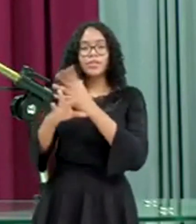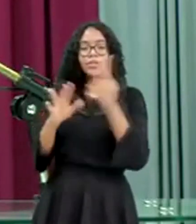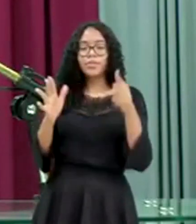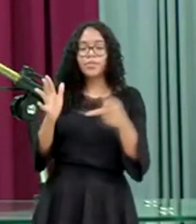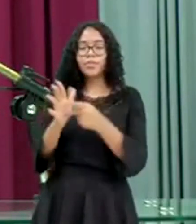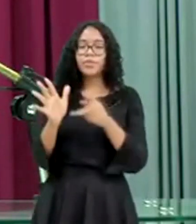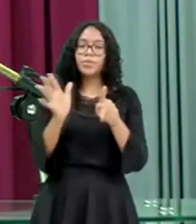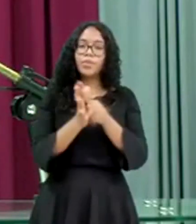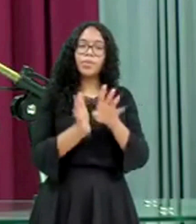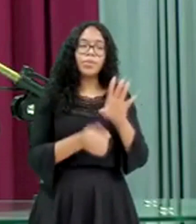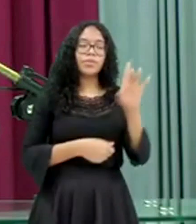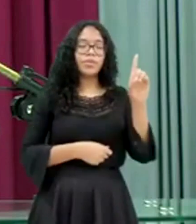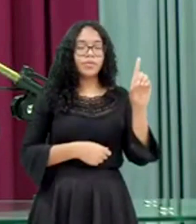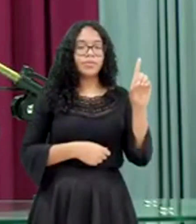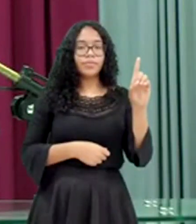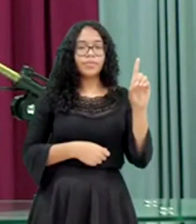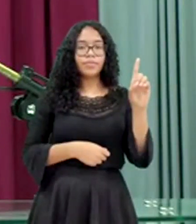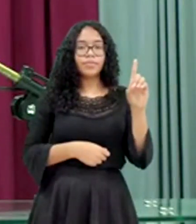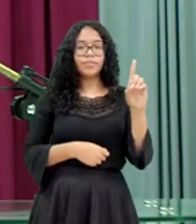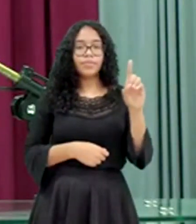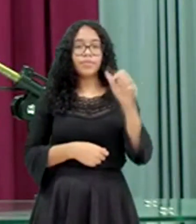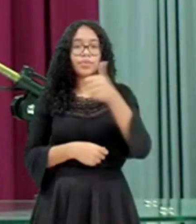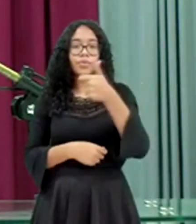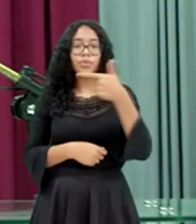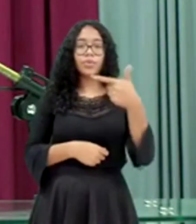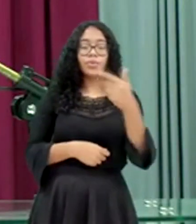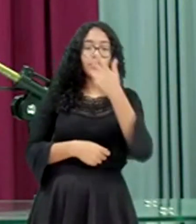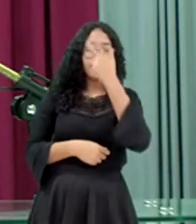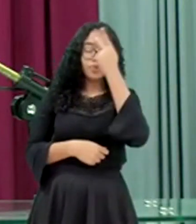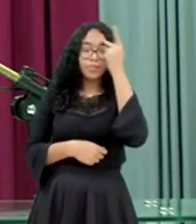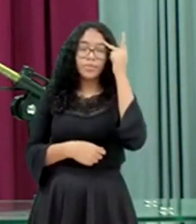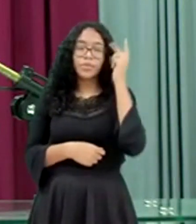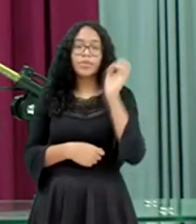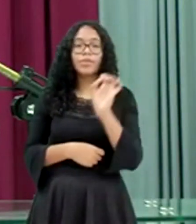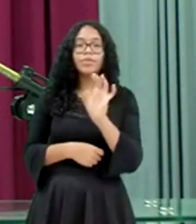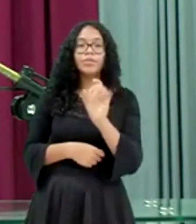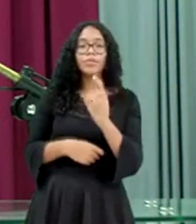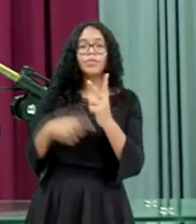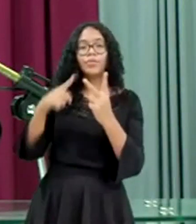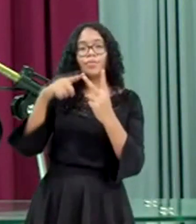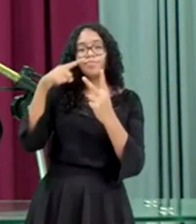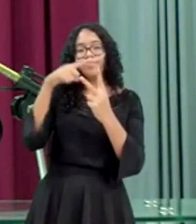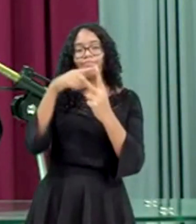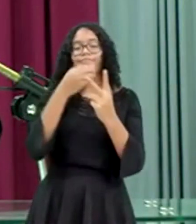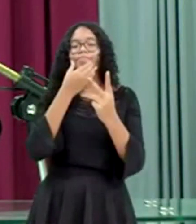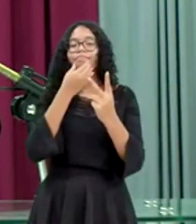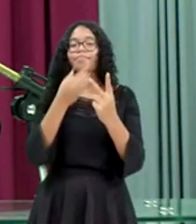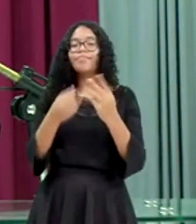Daqueles 12 espias, somente 2 entraram lá.